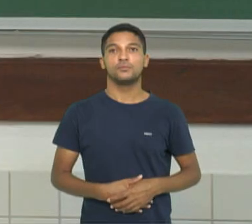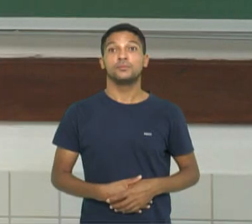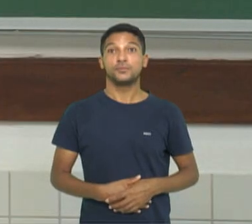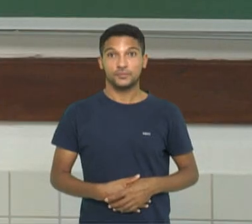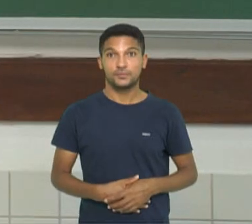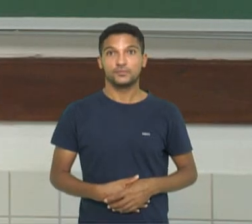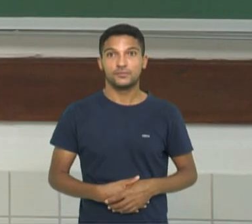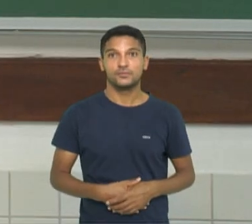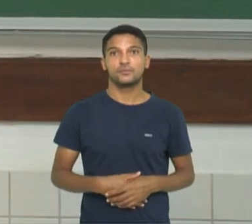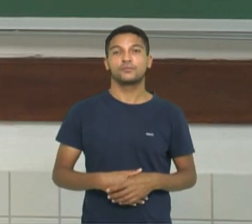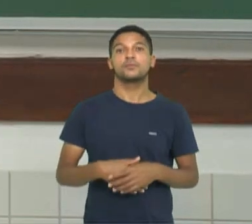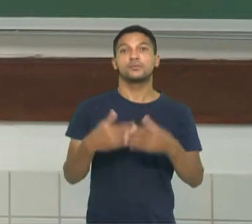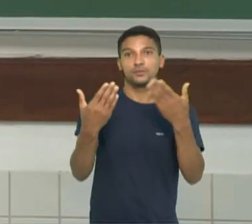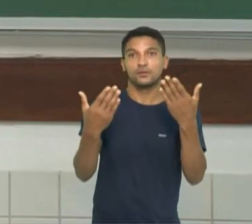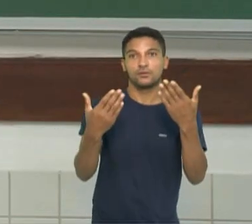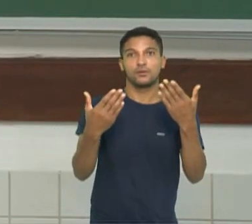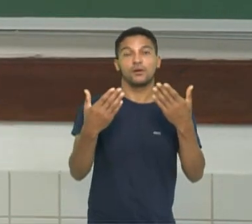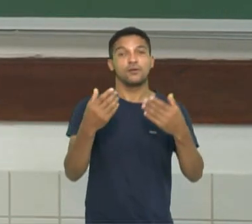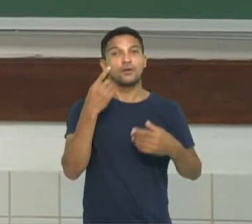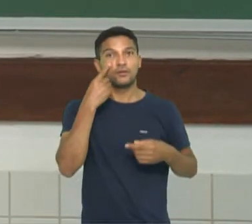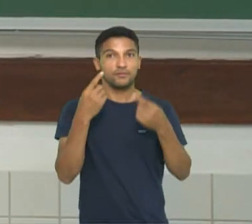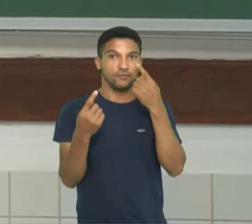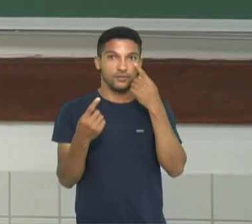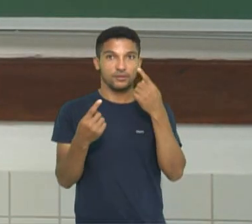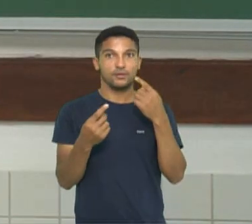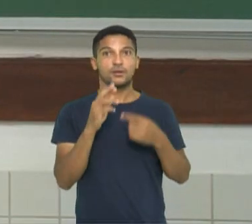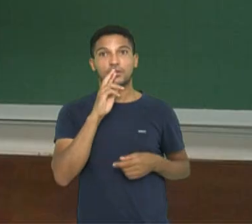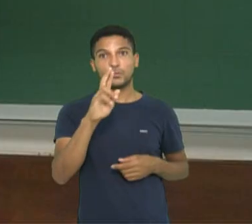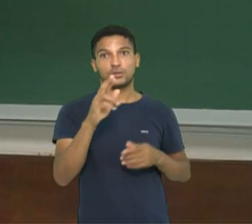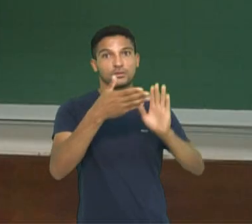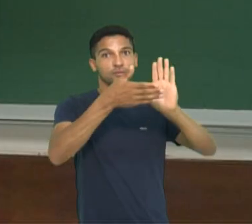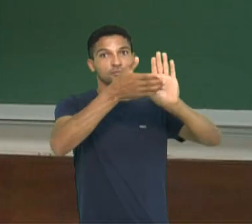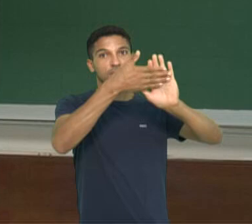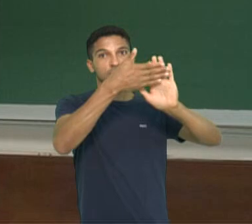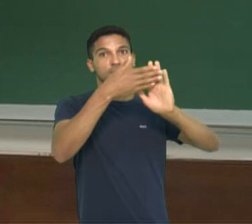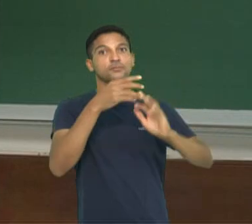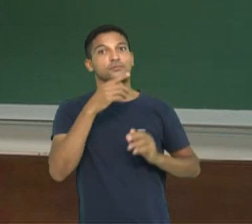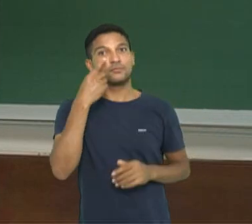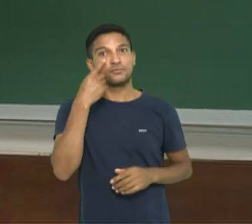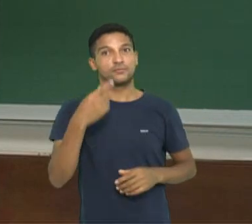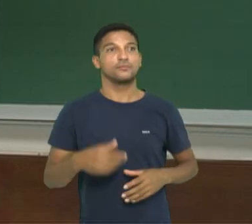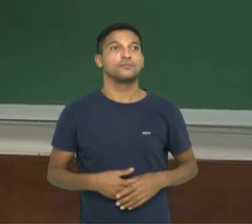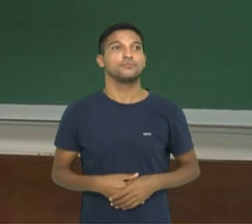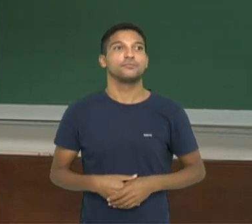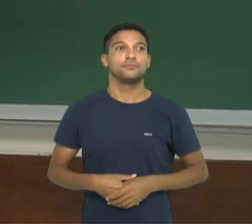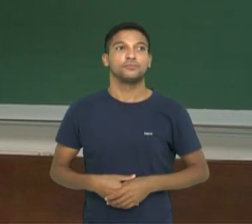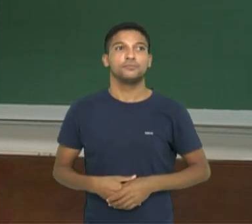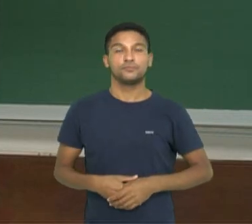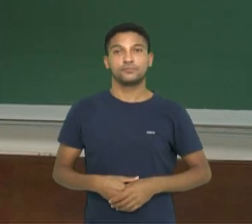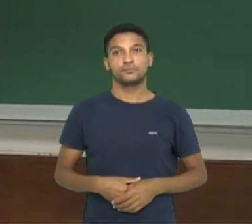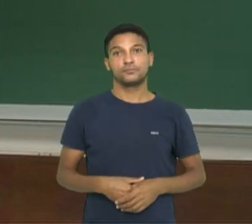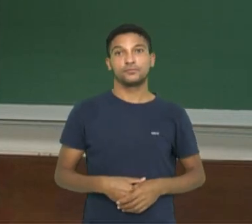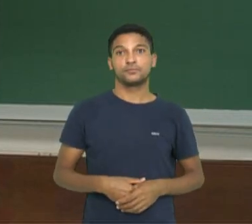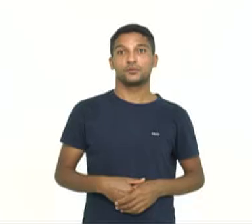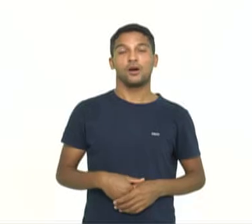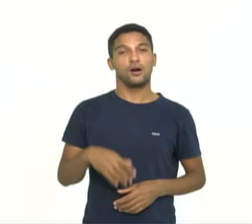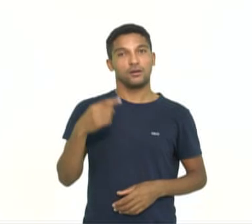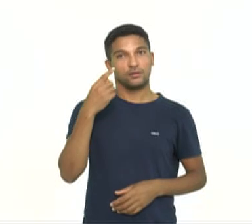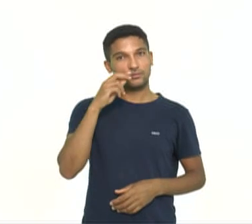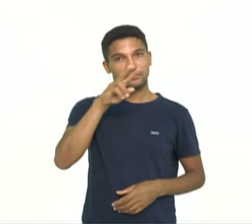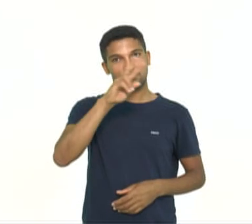E aí, pessoal, então uma proposta de resposta, né, eu fiz aqui para vocês, por exemplo, eu ficarei em casa,